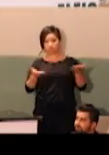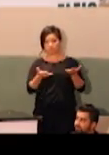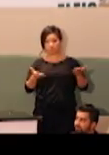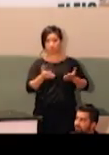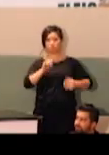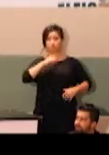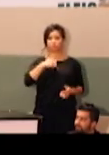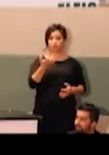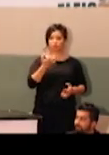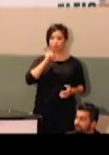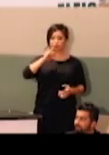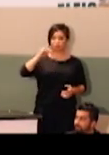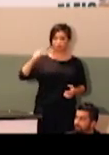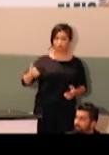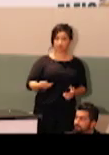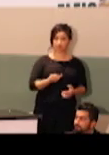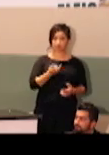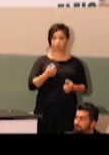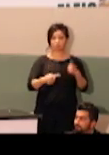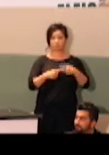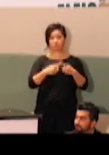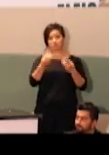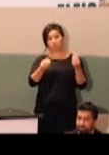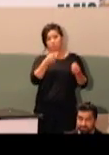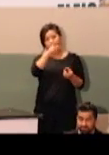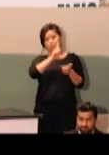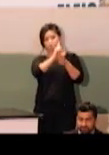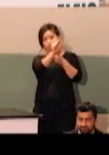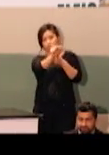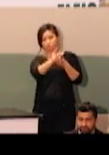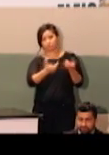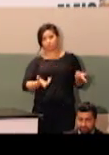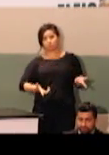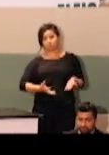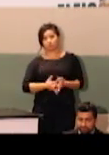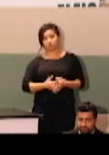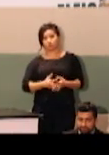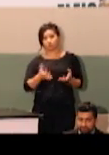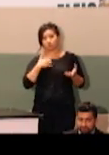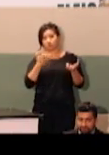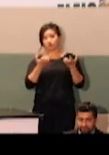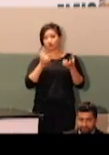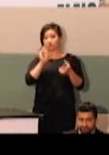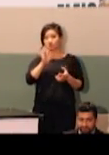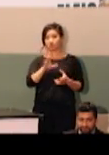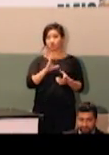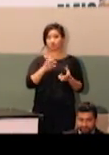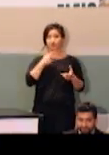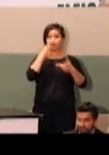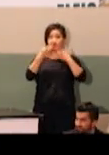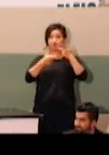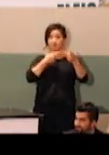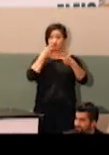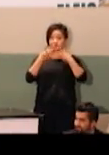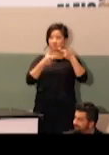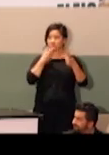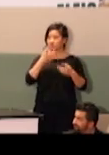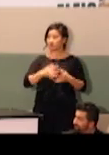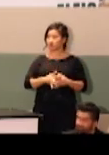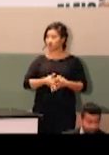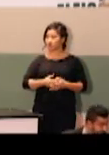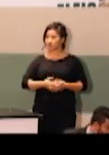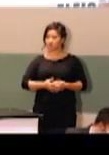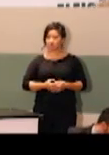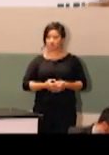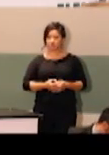para, como o candidato correu, dizer apenas que eu quero... Por favor, candidato, quero. Por favor,